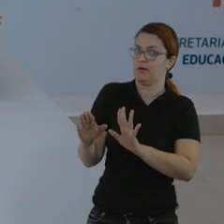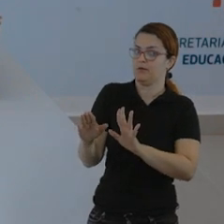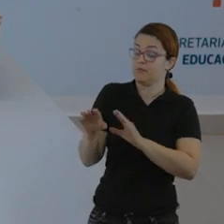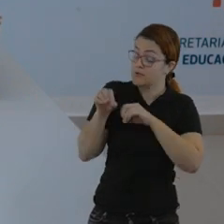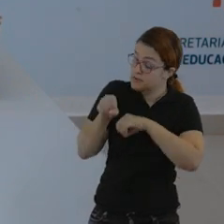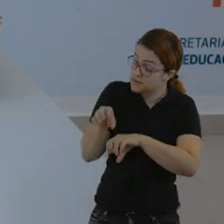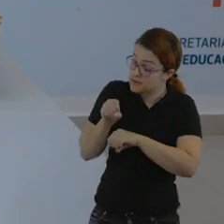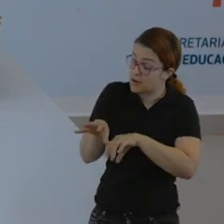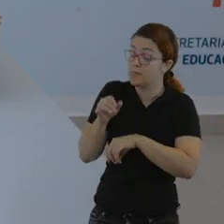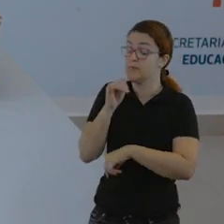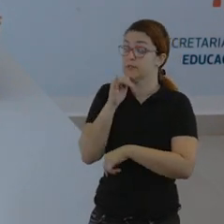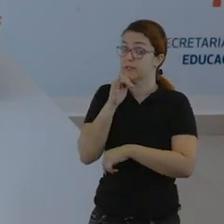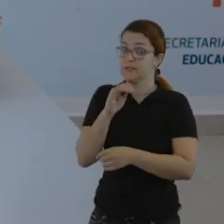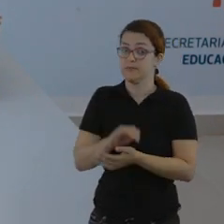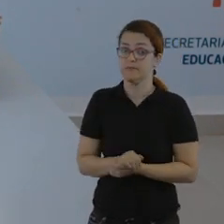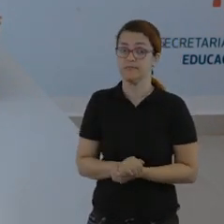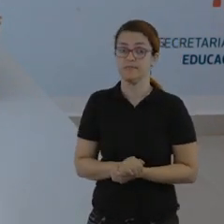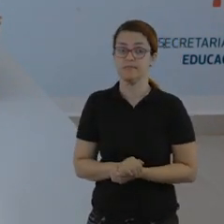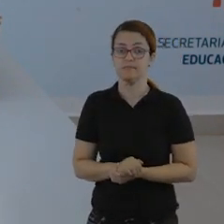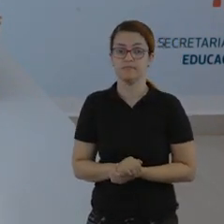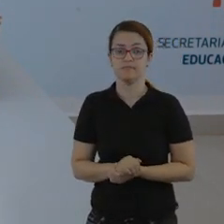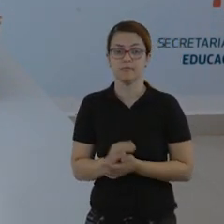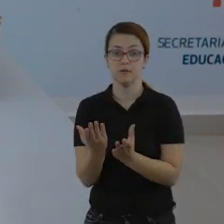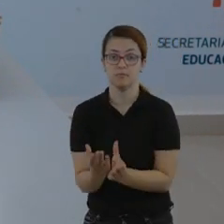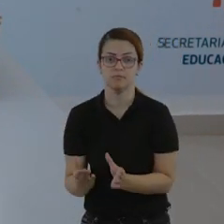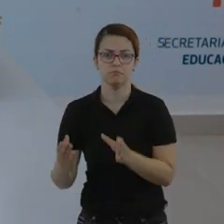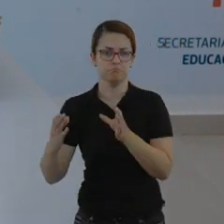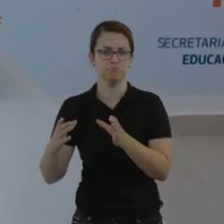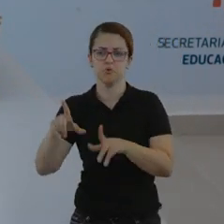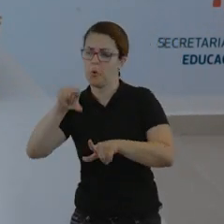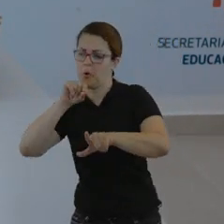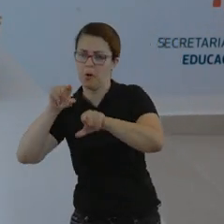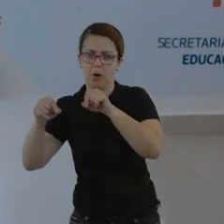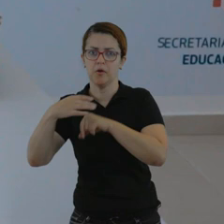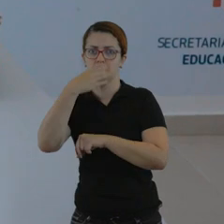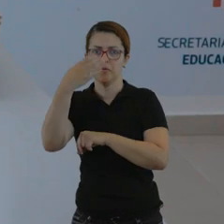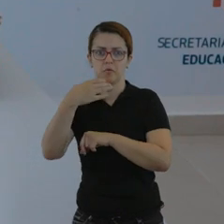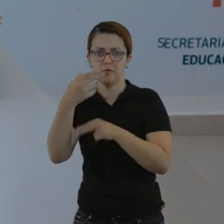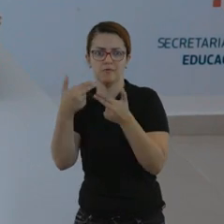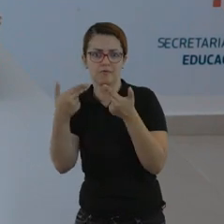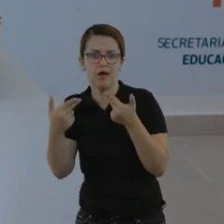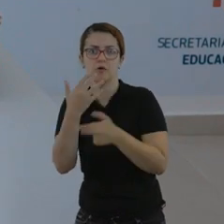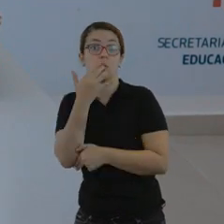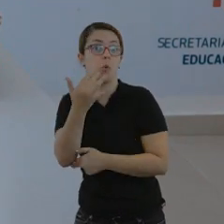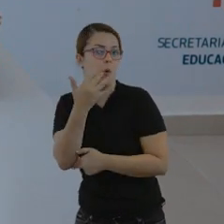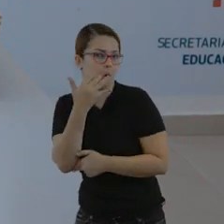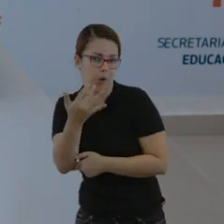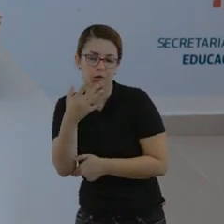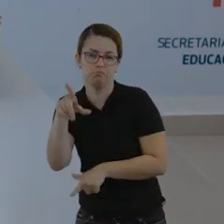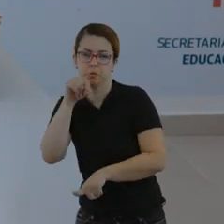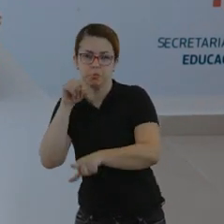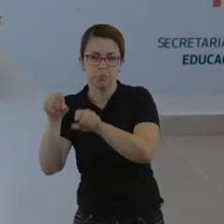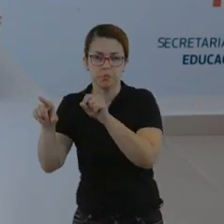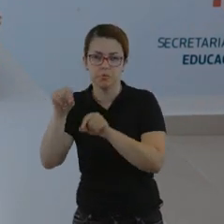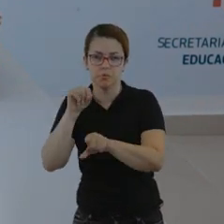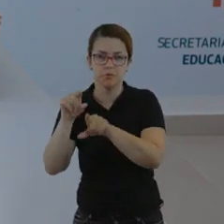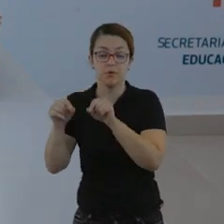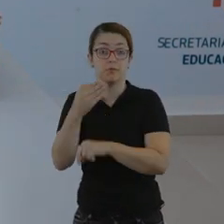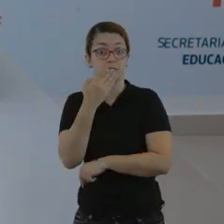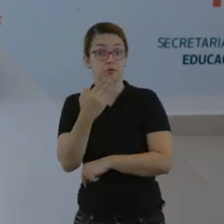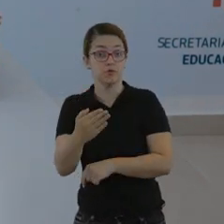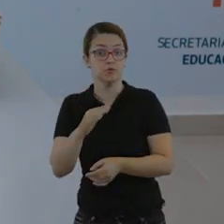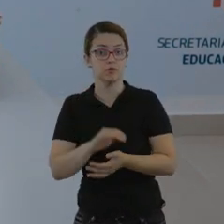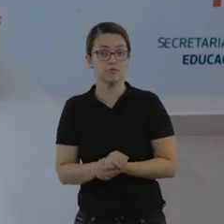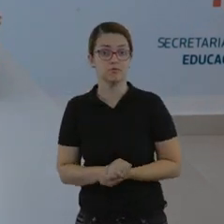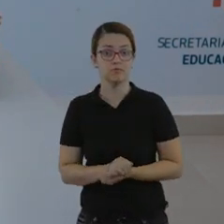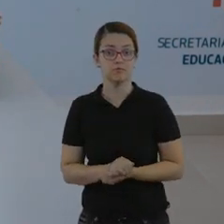Por exemplo, você vai pegar a sua cestinha e vai juntar as frutas que você tem de cores variadas, de formas variadas. E você vai pedir,